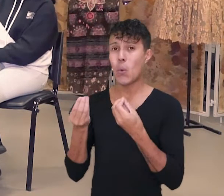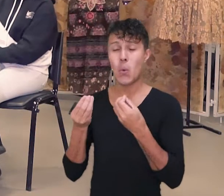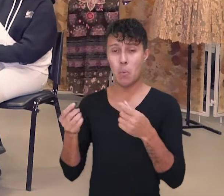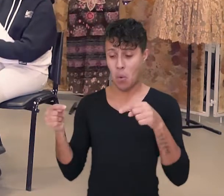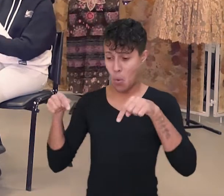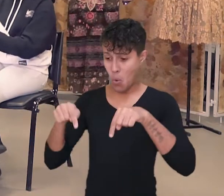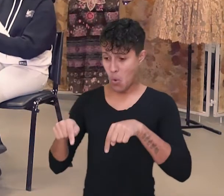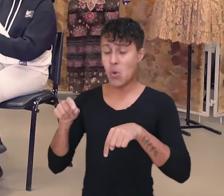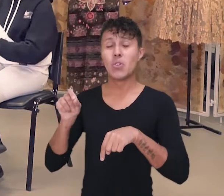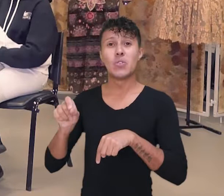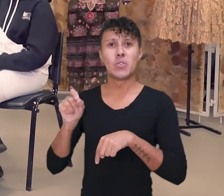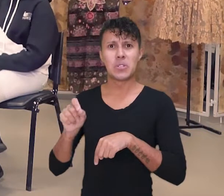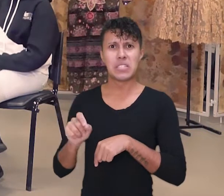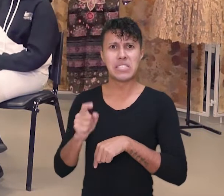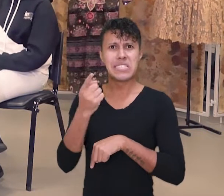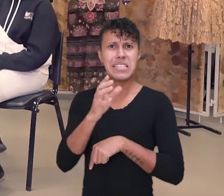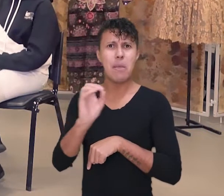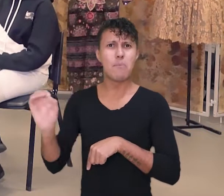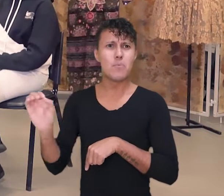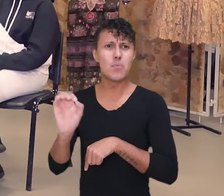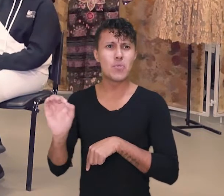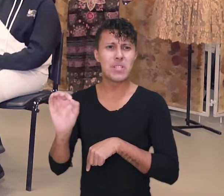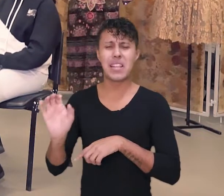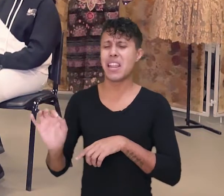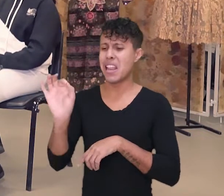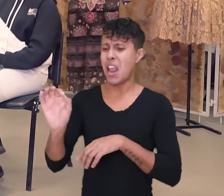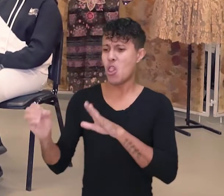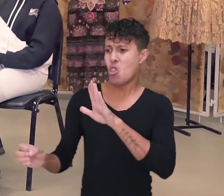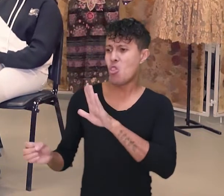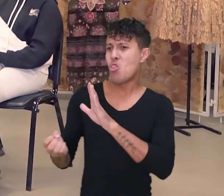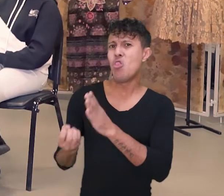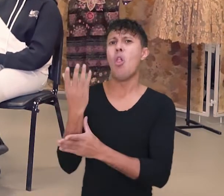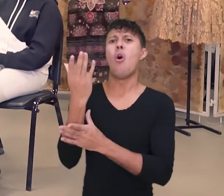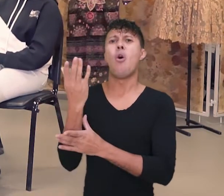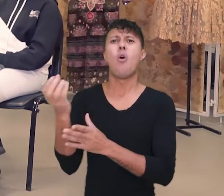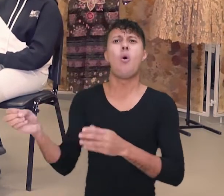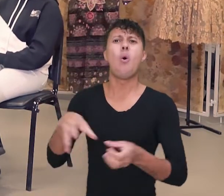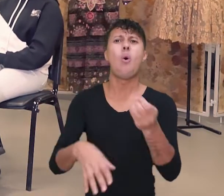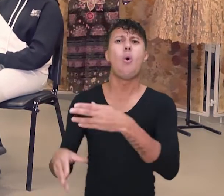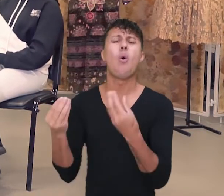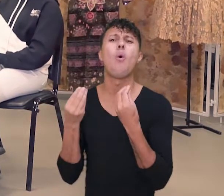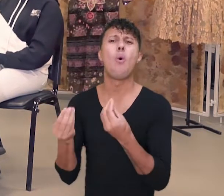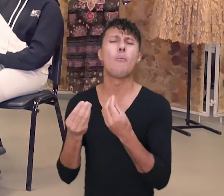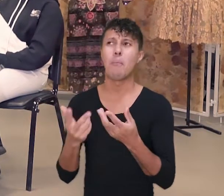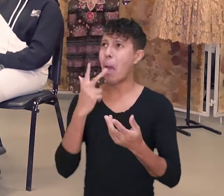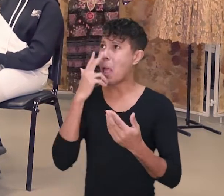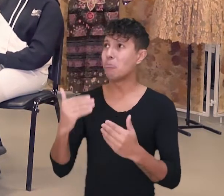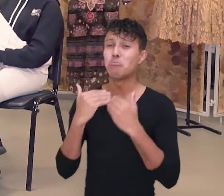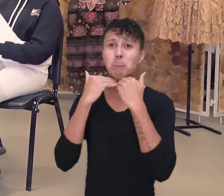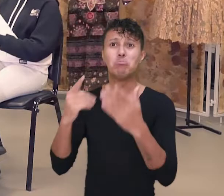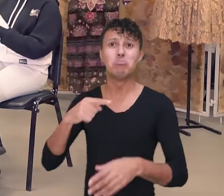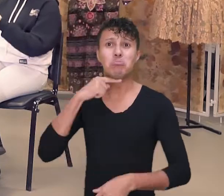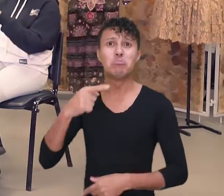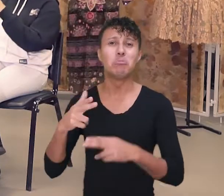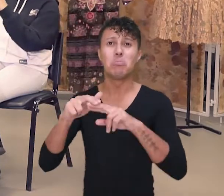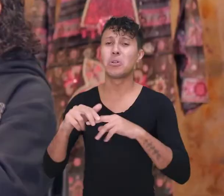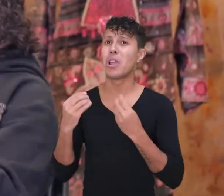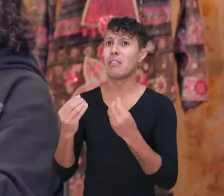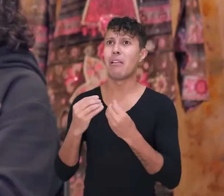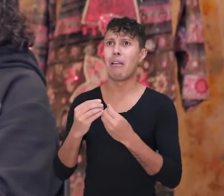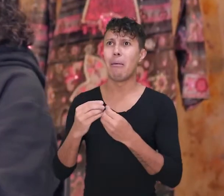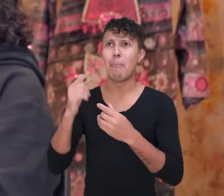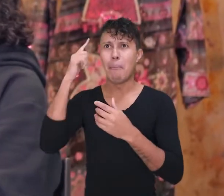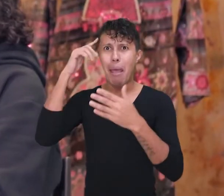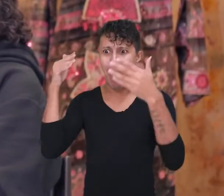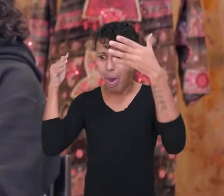hoje eu faço uma coisa 100% nova, sabe? Porque às vezes eu fico pensando que não, eu não consigo. Meu, minha cabeça ela é